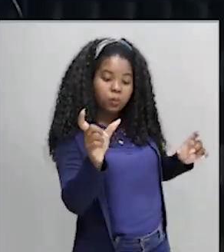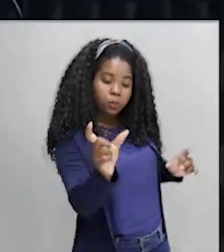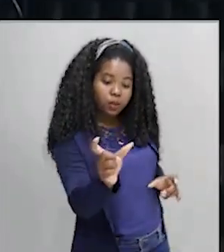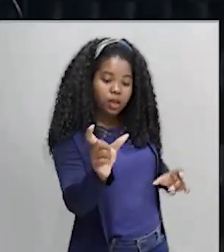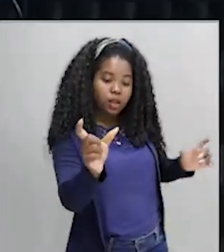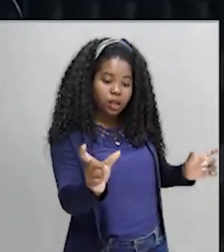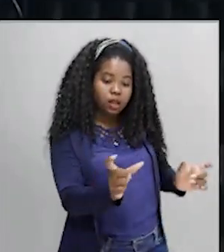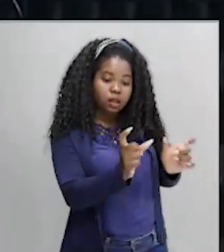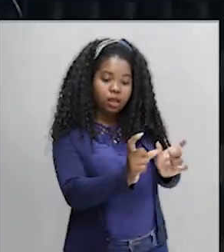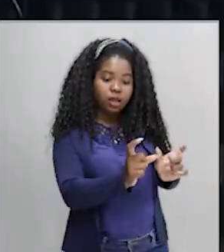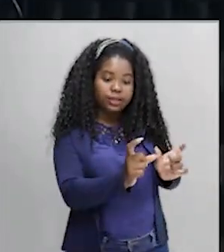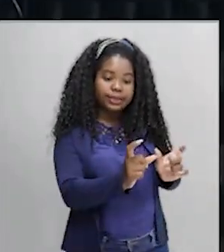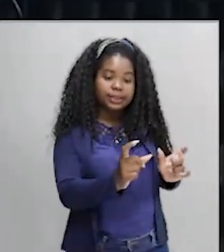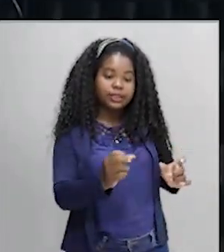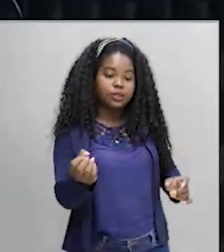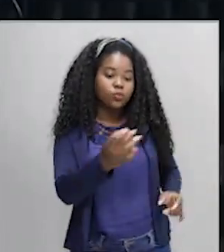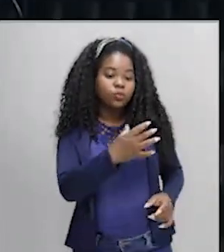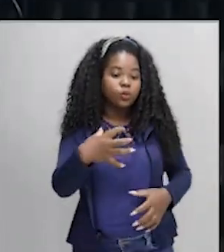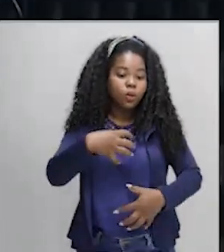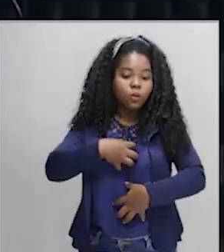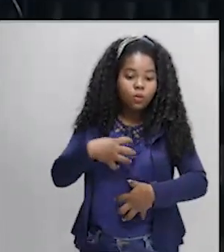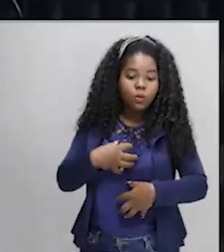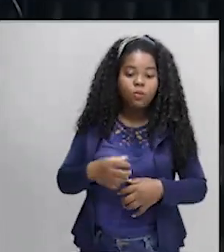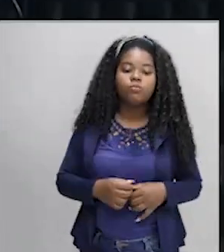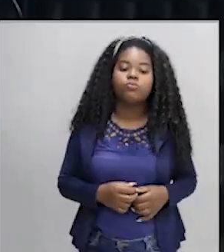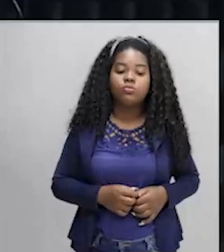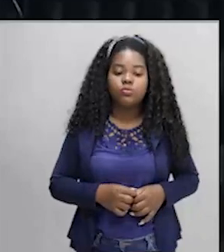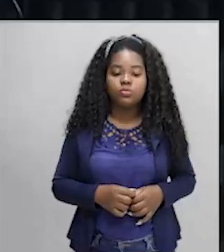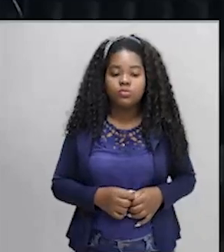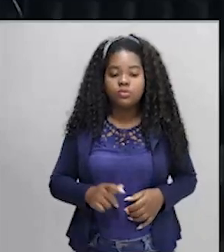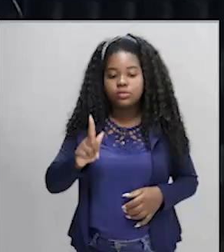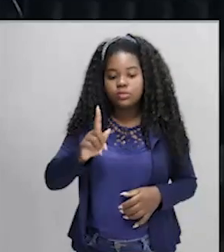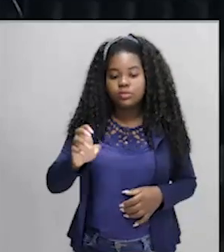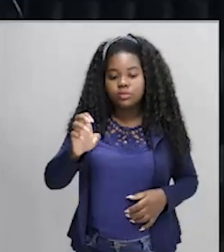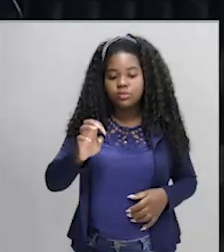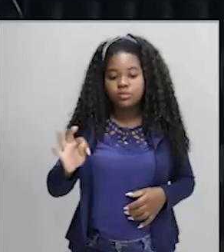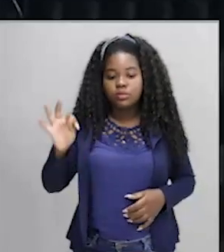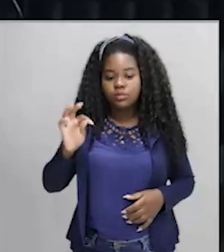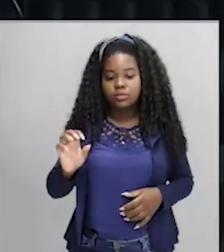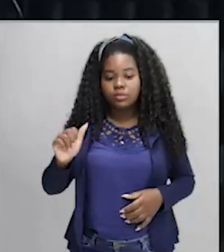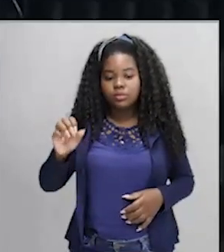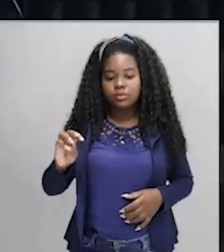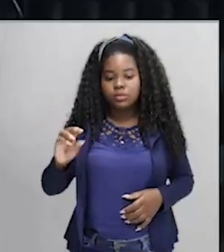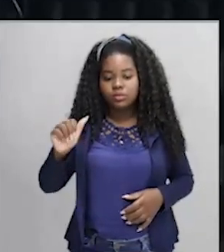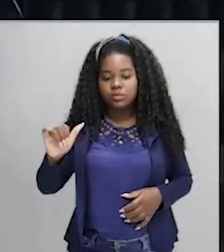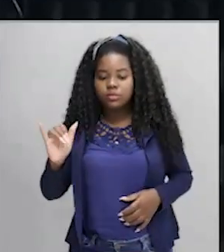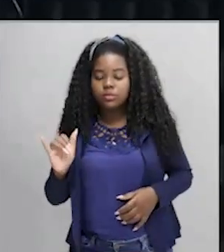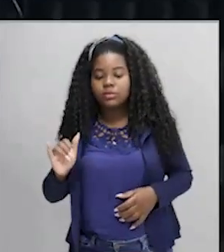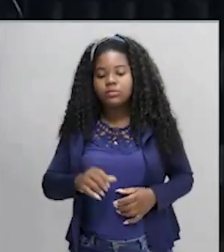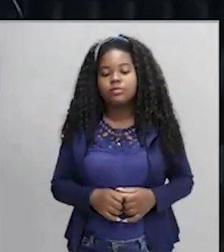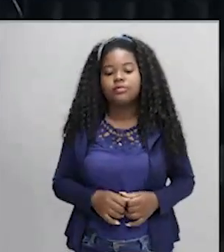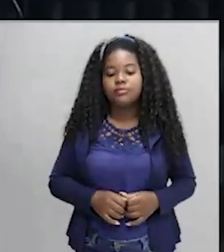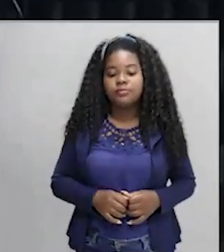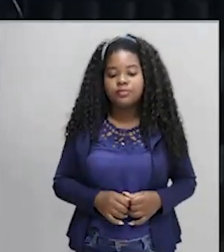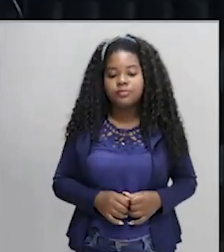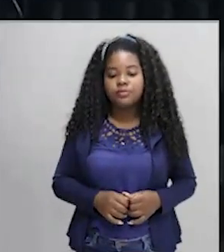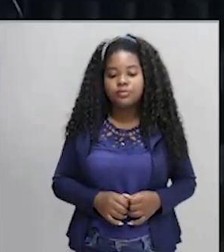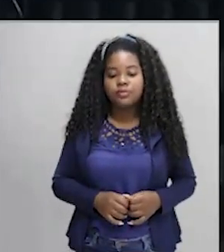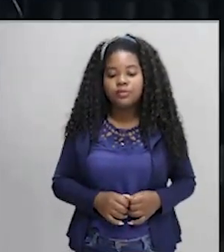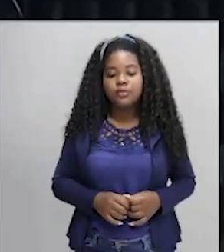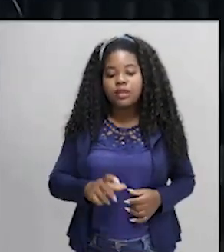eu tenho novos sentidos. Por exemplo, get away significa escapar. Get